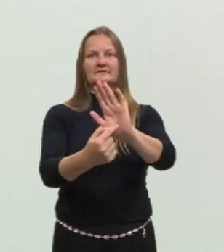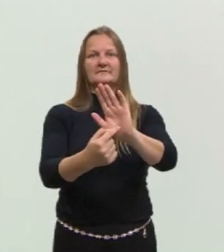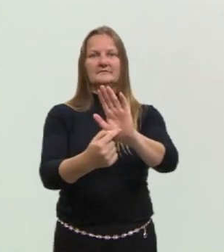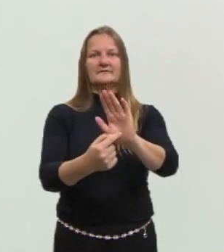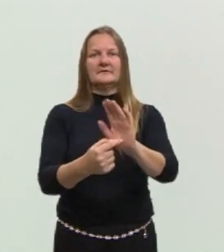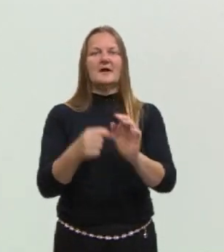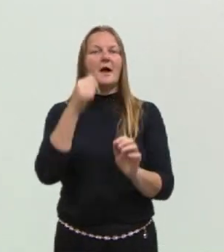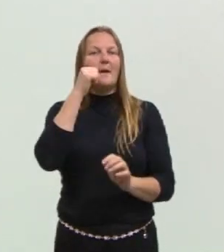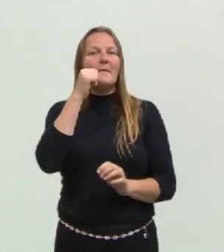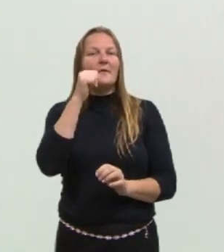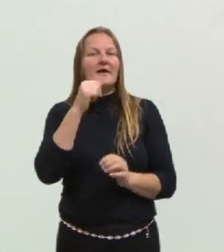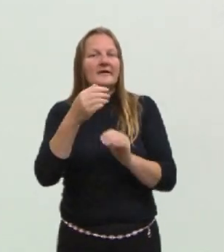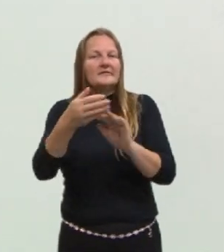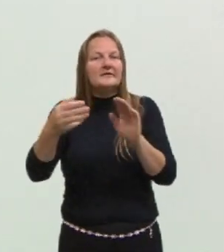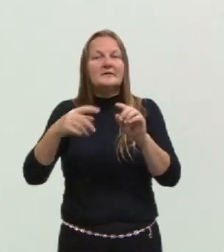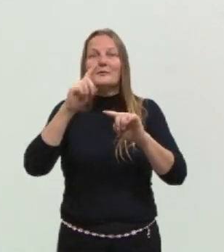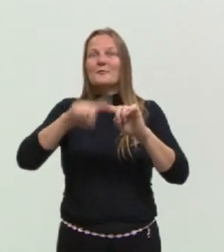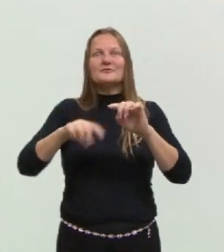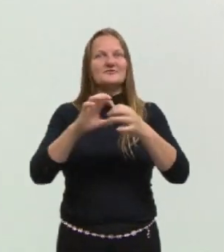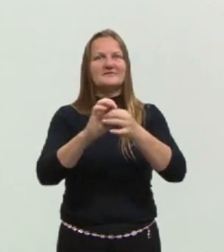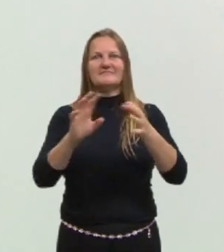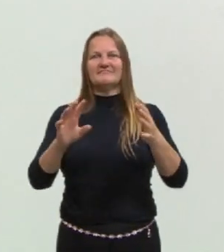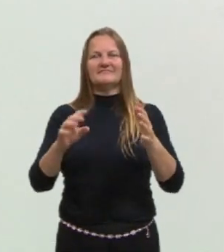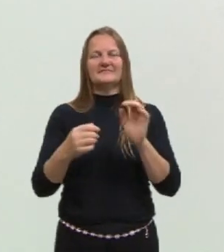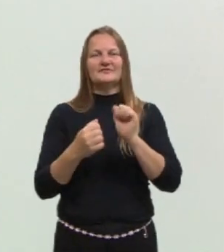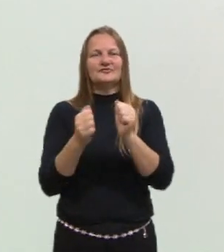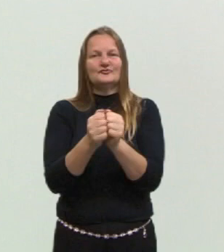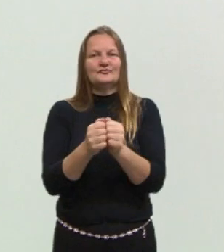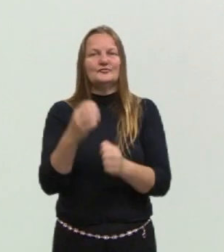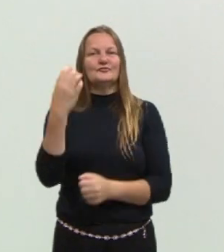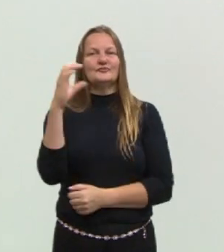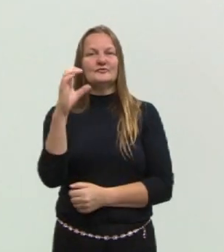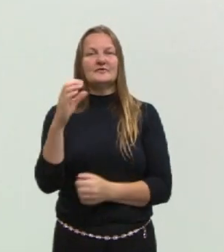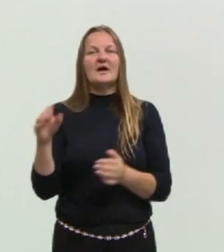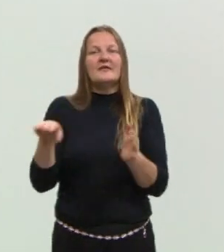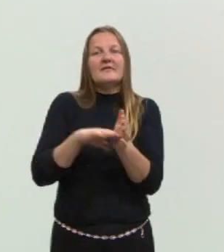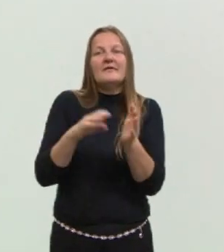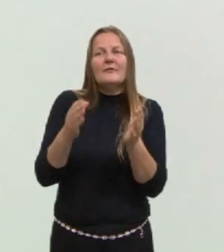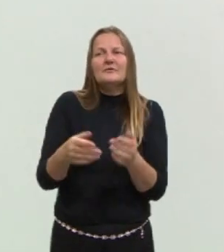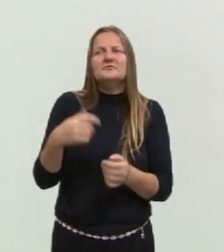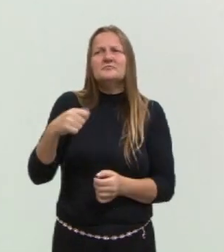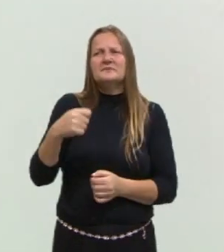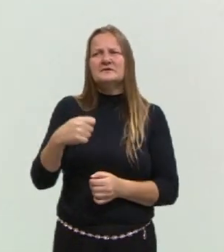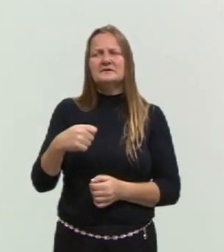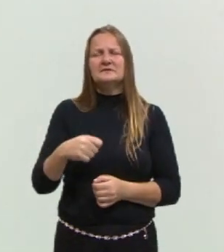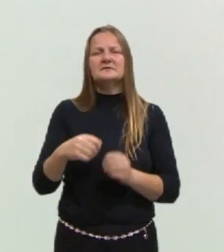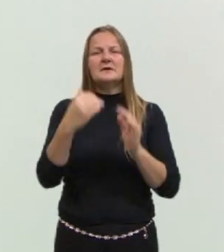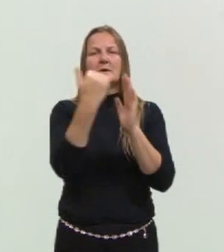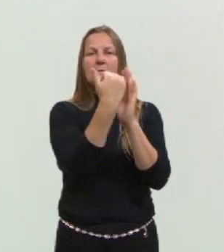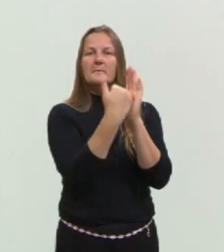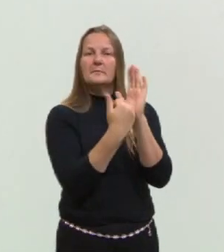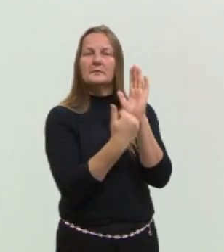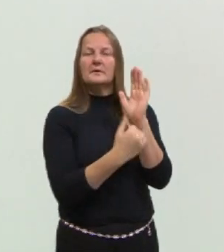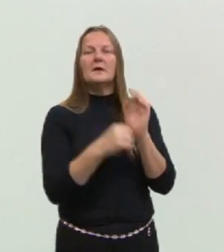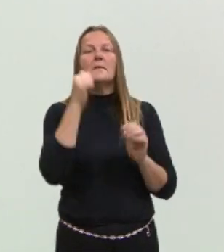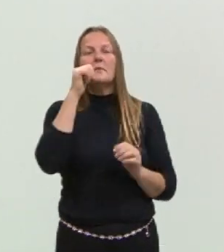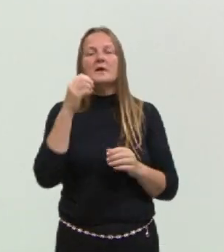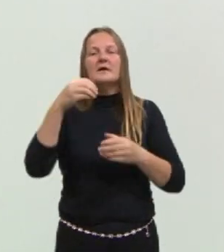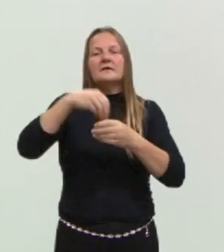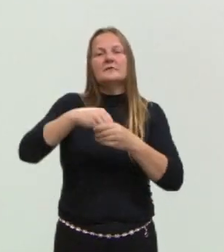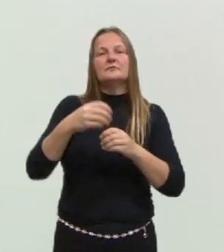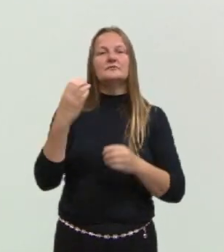porque realmente não nos permitiam fazer parte da ciência. E até hoje precisa existir programa da mulher na